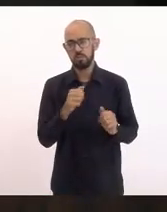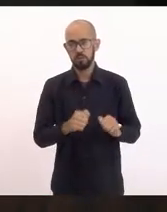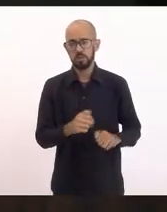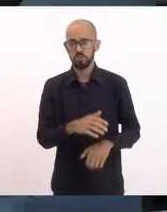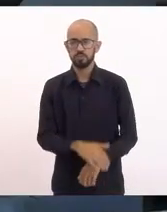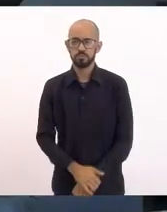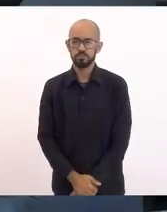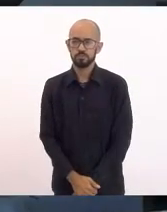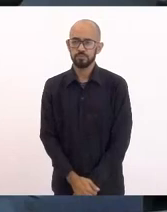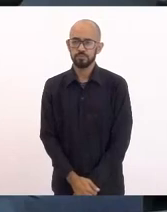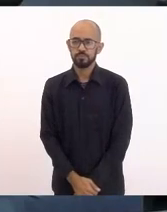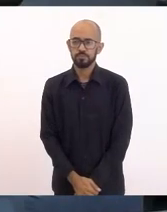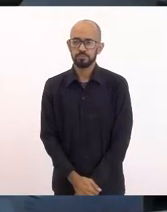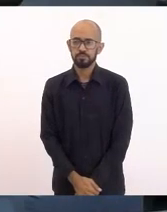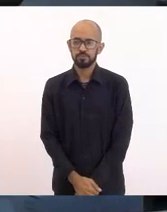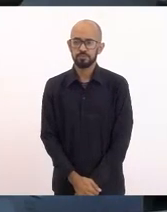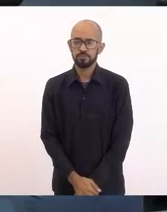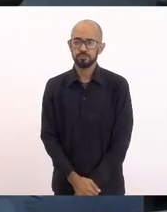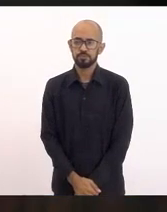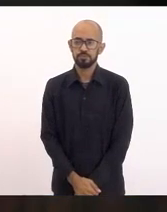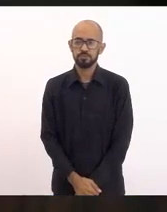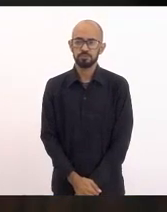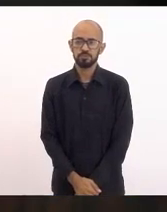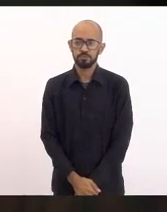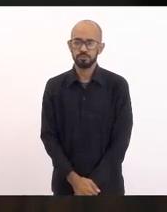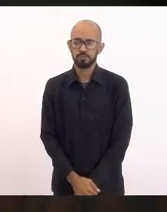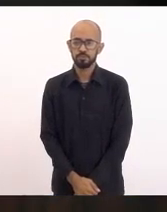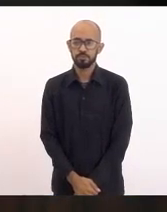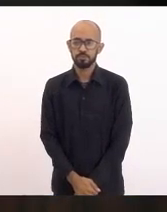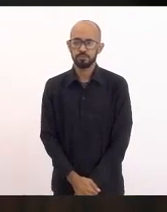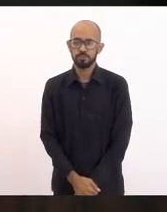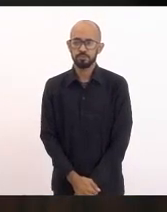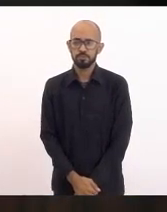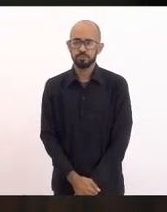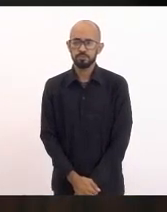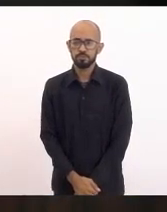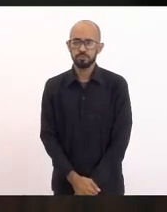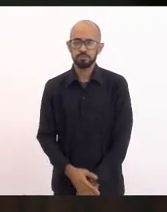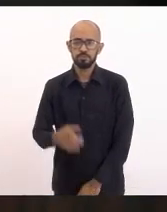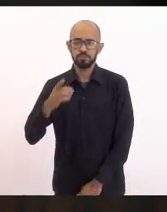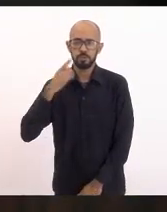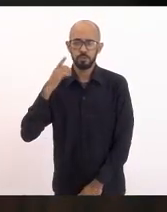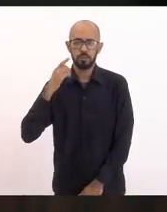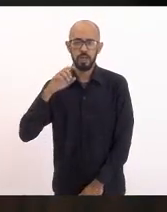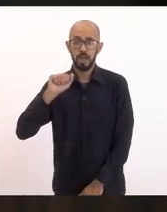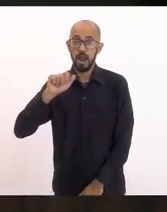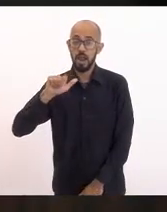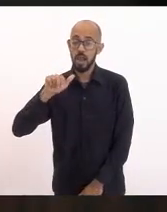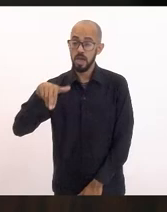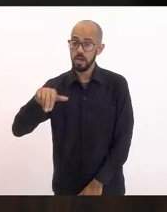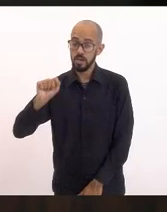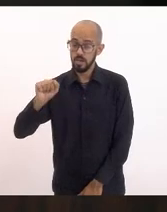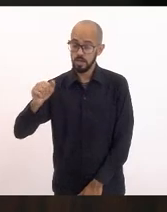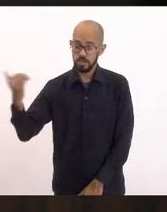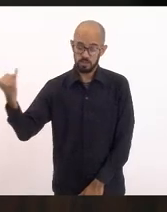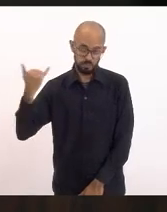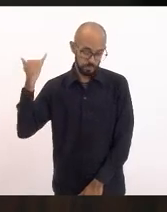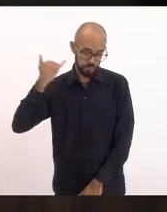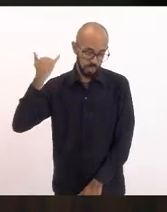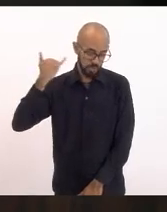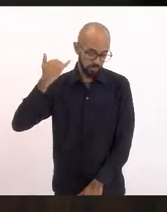Vou verificar, presidente. Muito obrigado. Estou sendo avisado aqui que é a deputada Lana. Estou sendo avisado que é a deputada